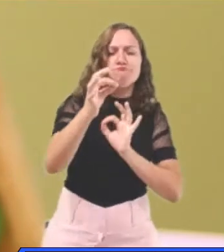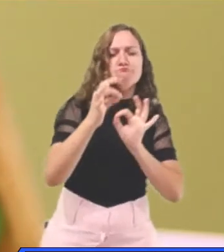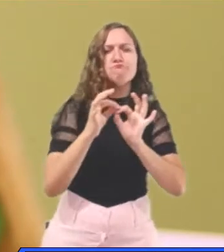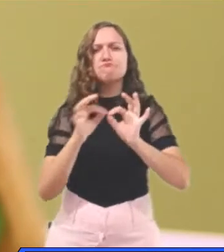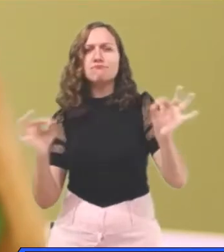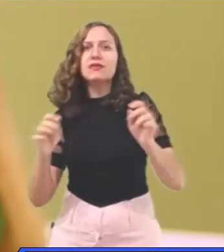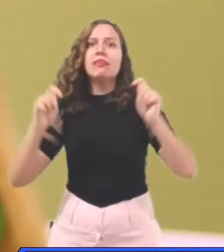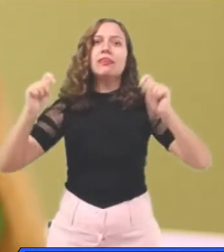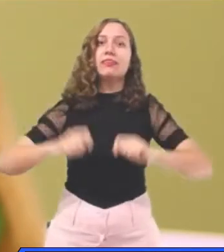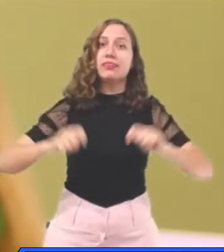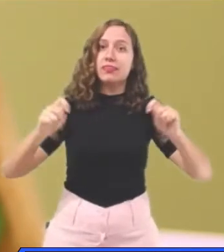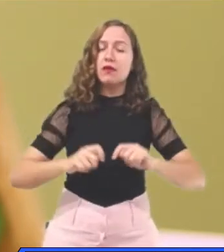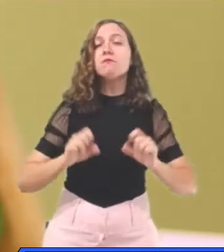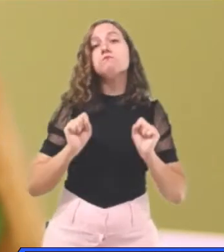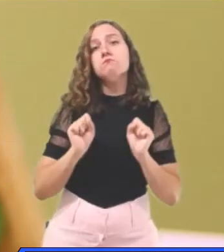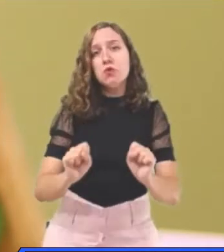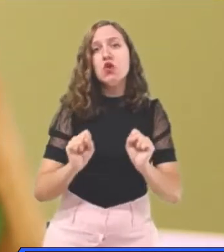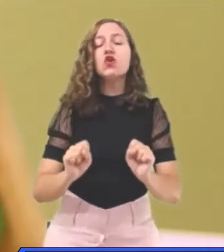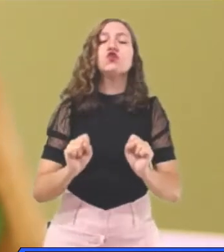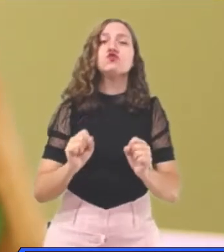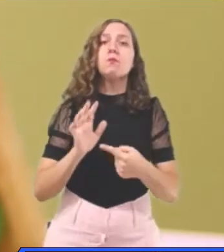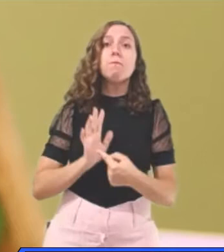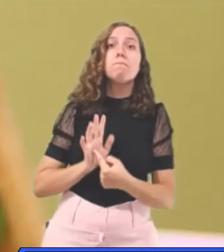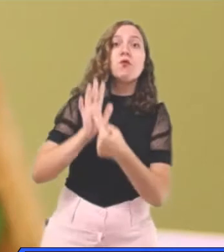medir, que possa ser expresso